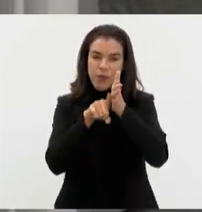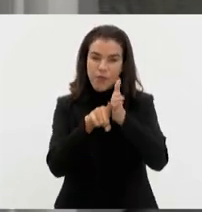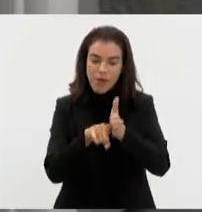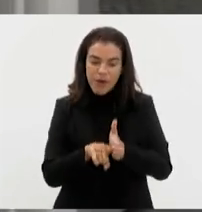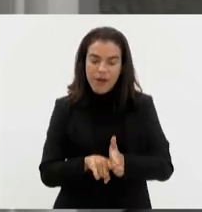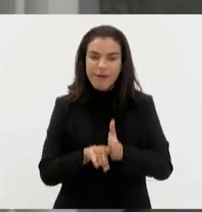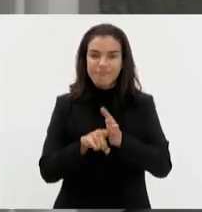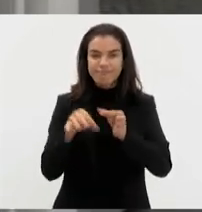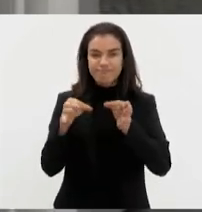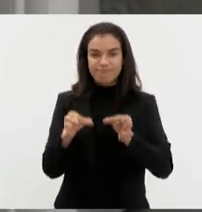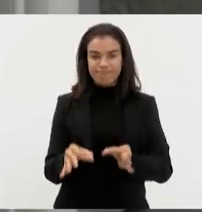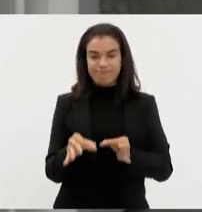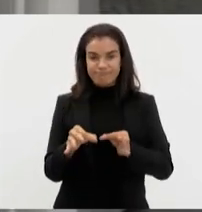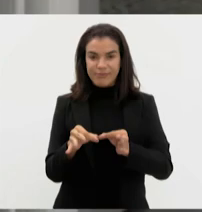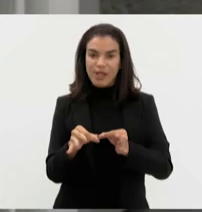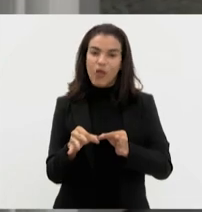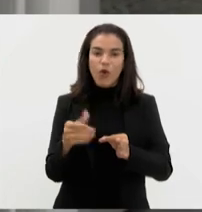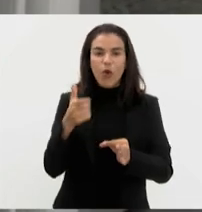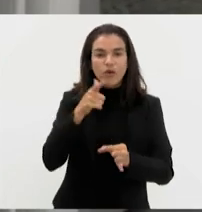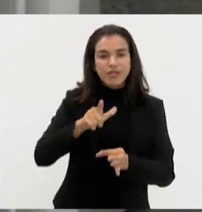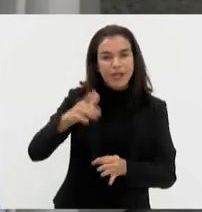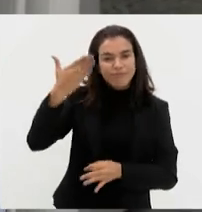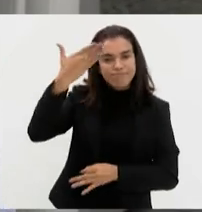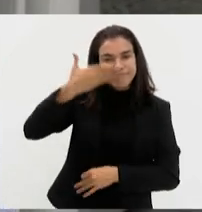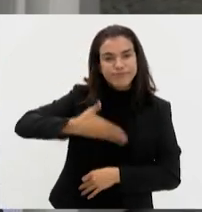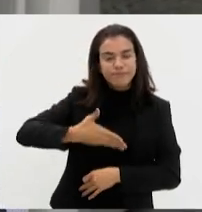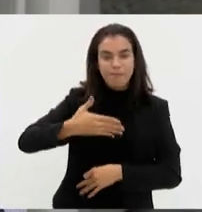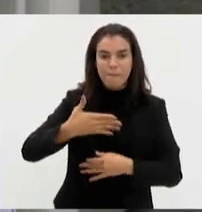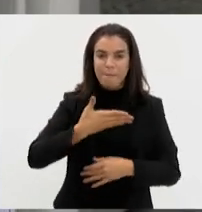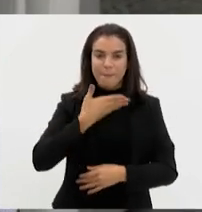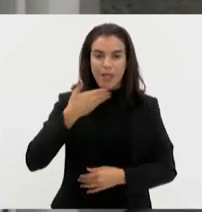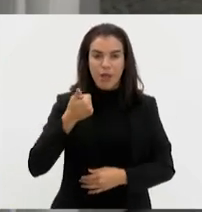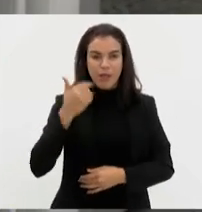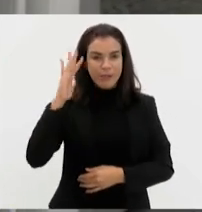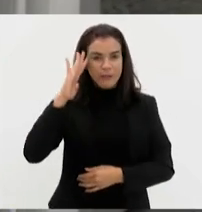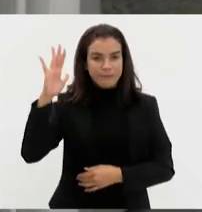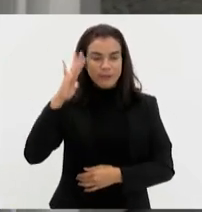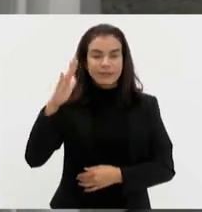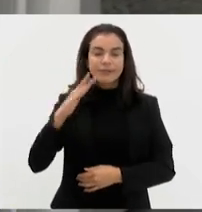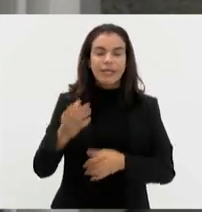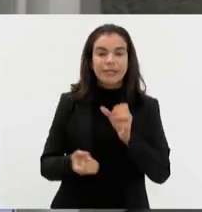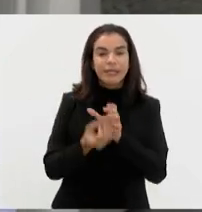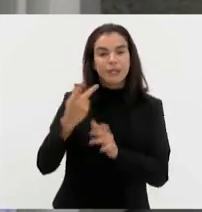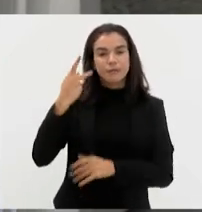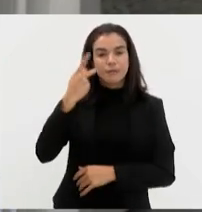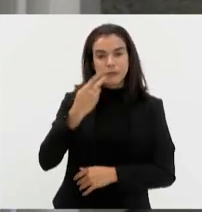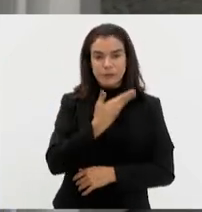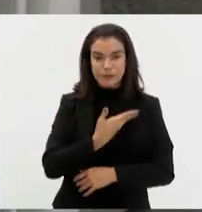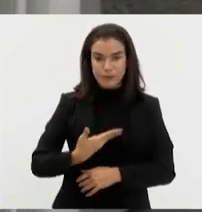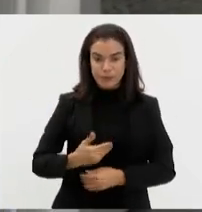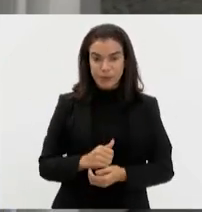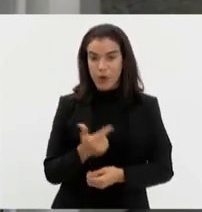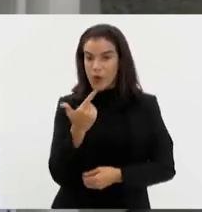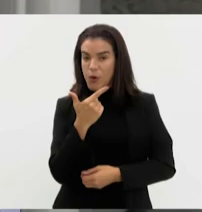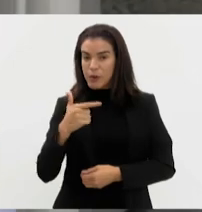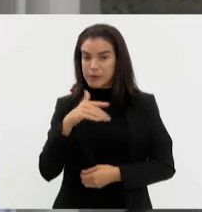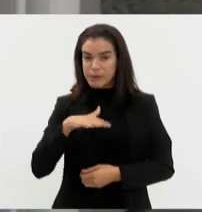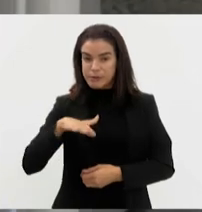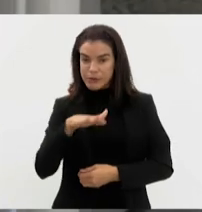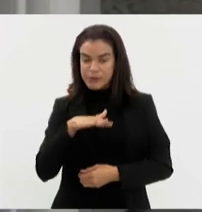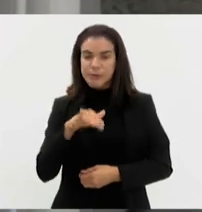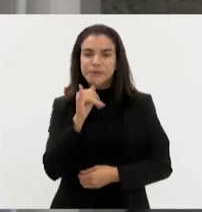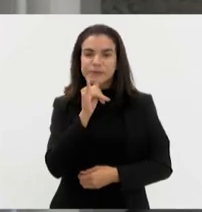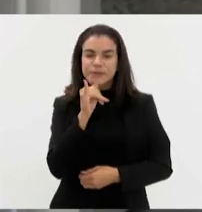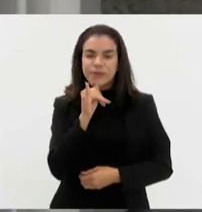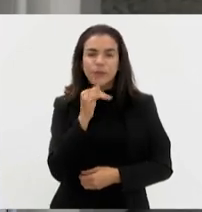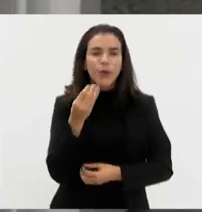melhor, portanto, você vai fazer um diagnóstico melhor e vai poder pensar em políticas públicas. A outra questão, por exemplo, é que o que